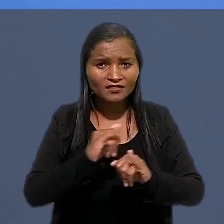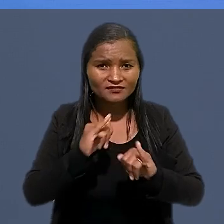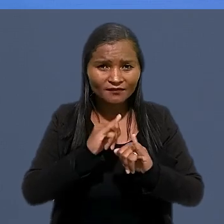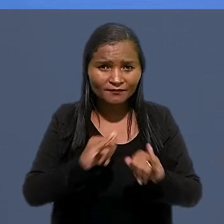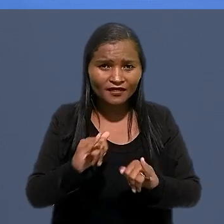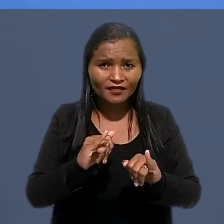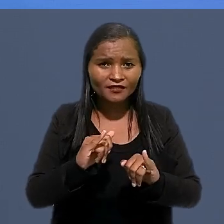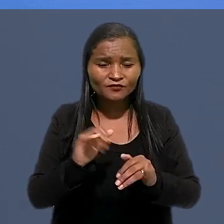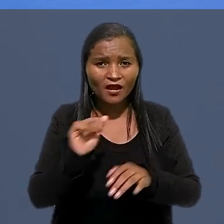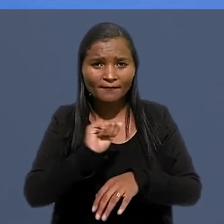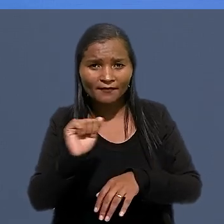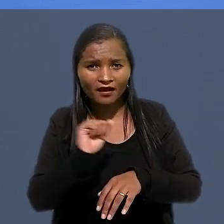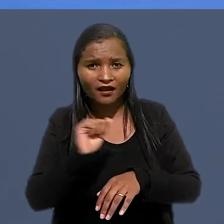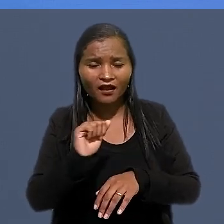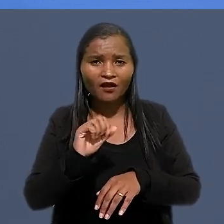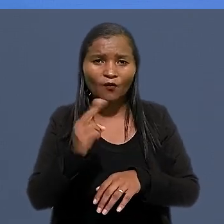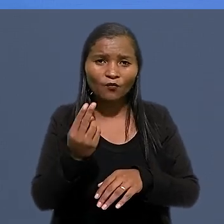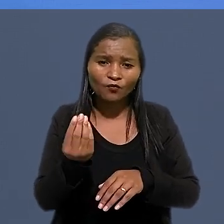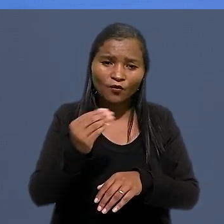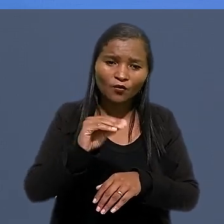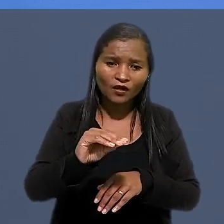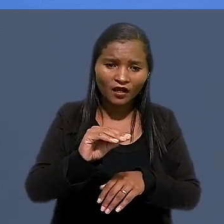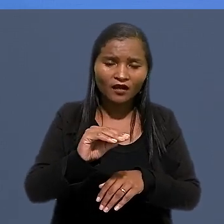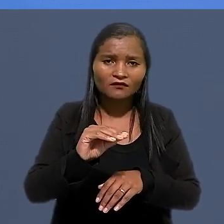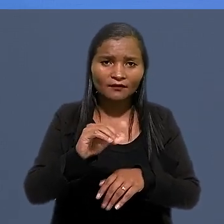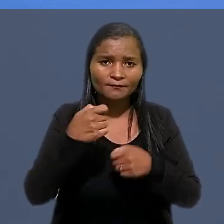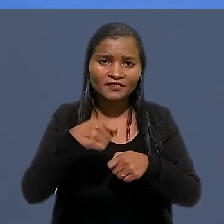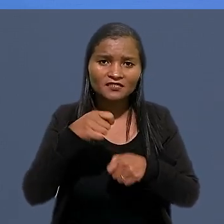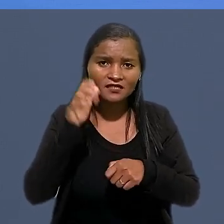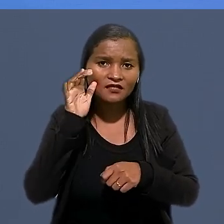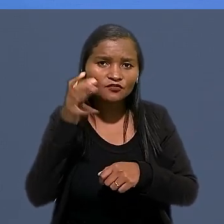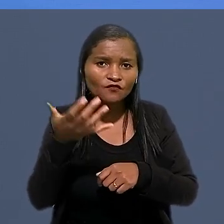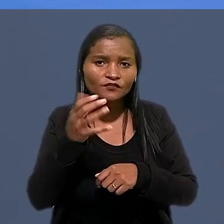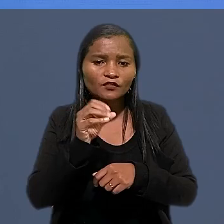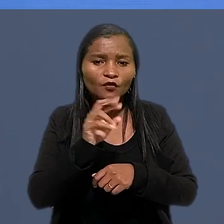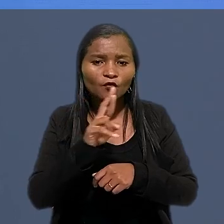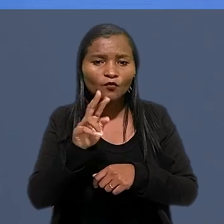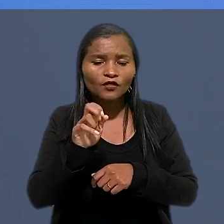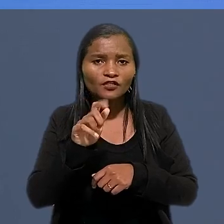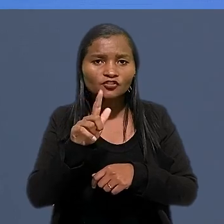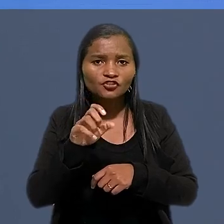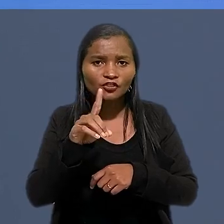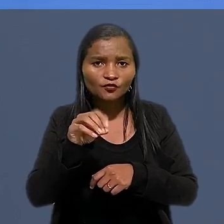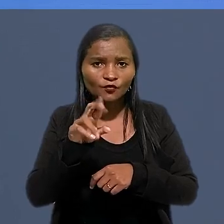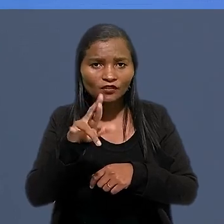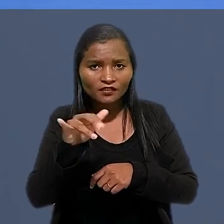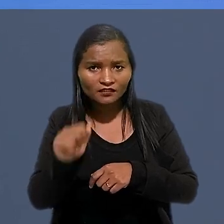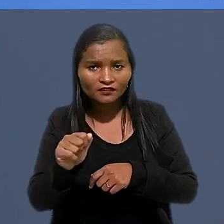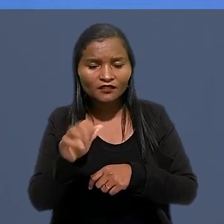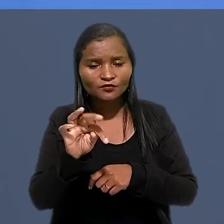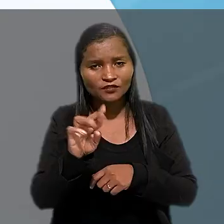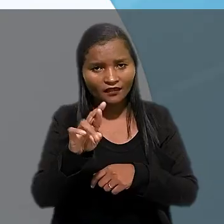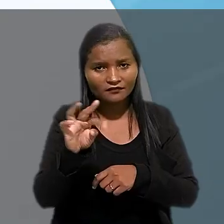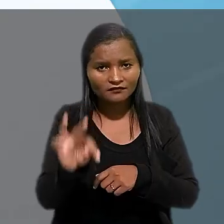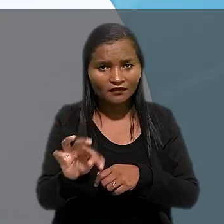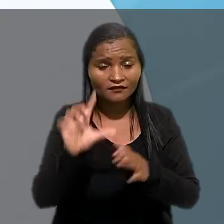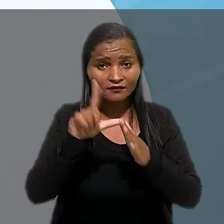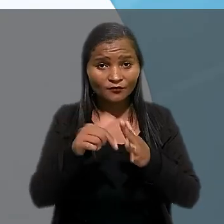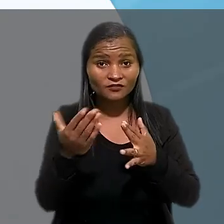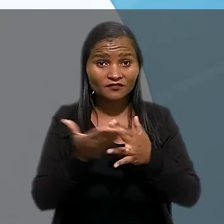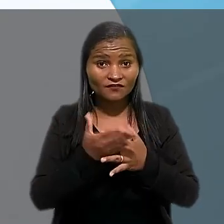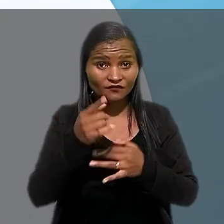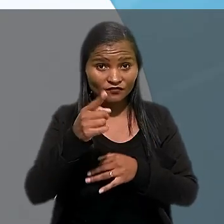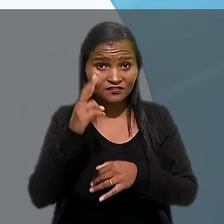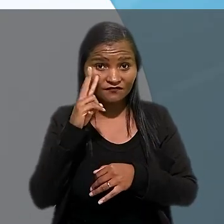lançamento, inclusão e exclusão de devedores devem ser resolvidos junto às corregedorias dos TRTs. E